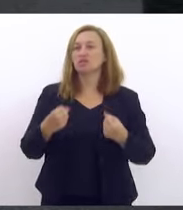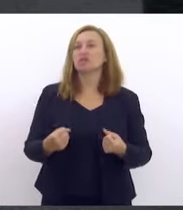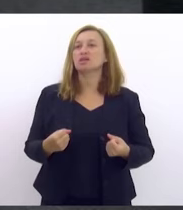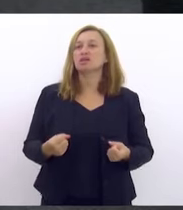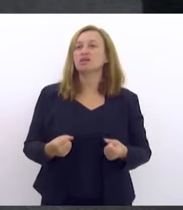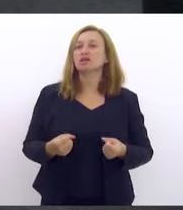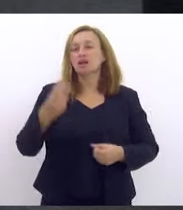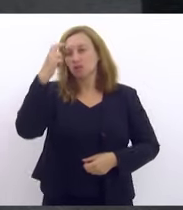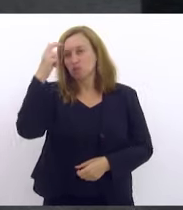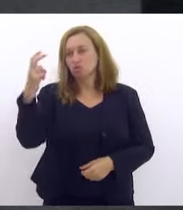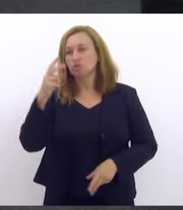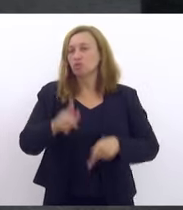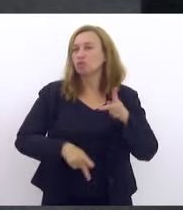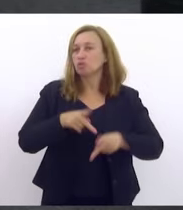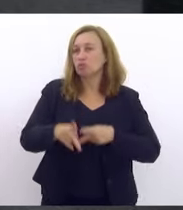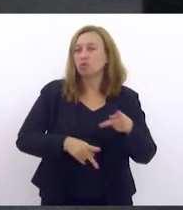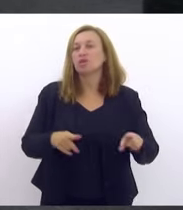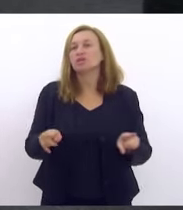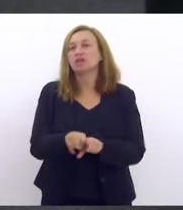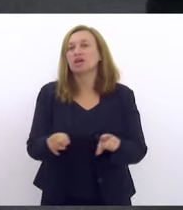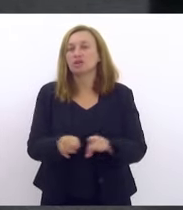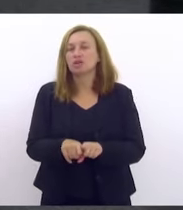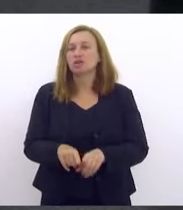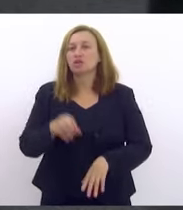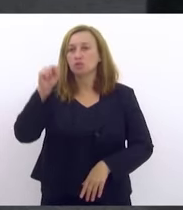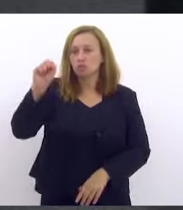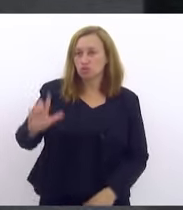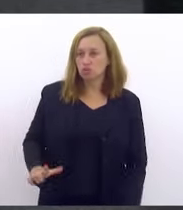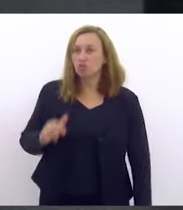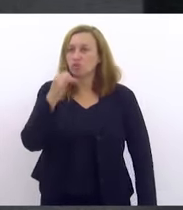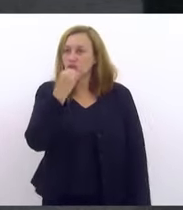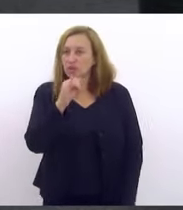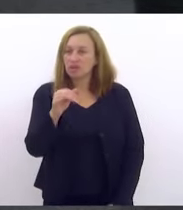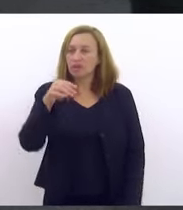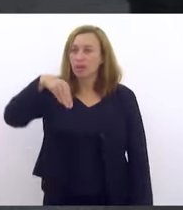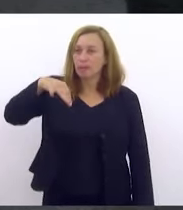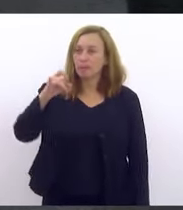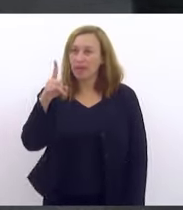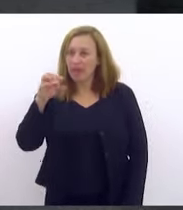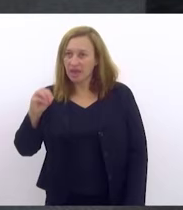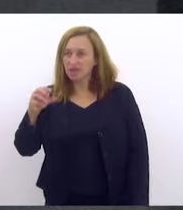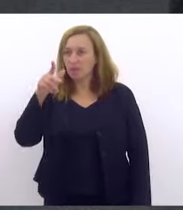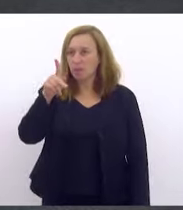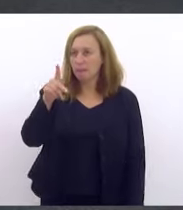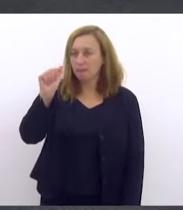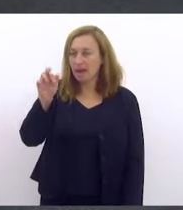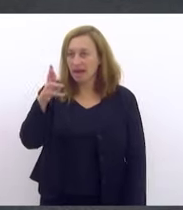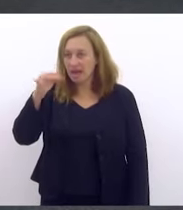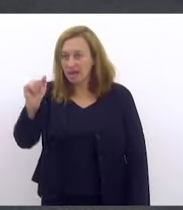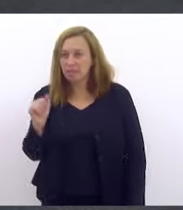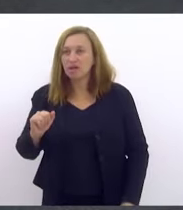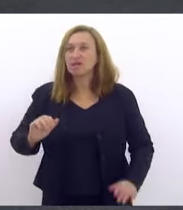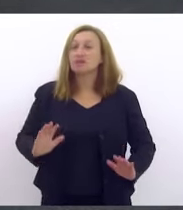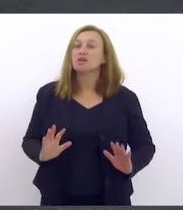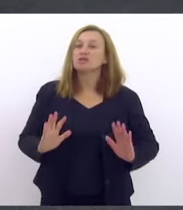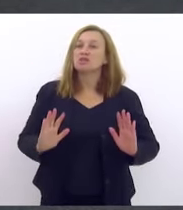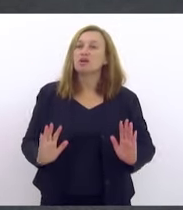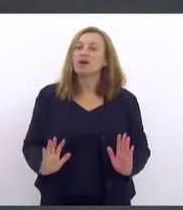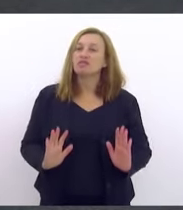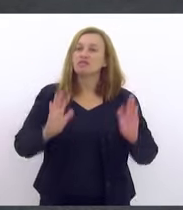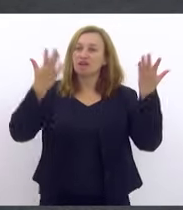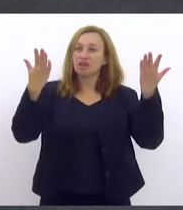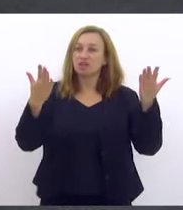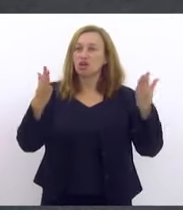popular, falar também do nosso sul-fluminense Médio Paraíba, que são a terra das folias de reis, é reivindicar